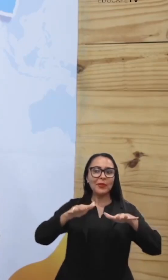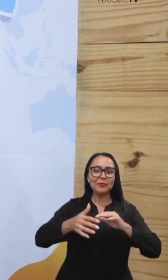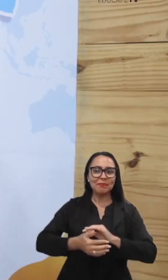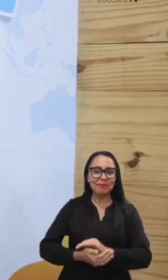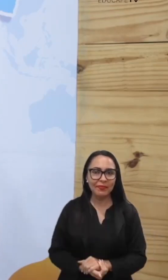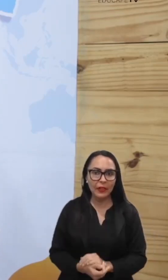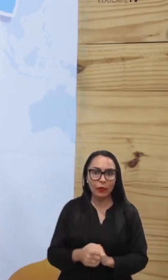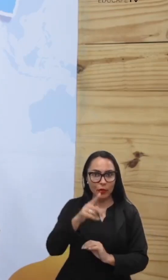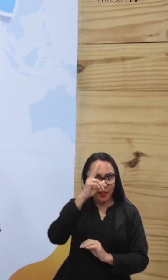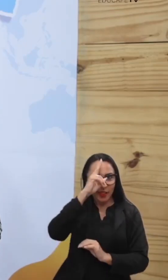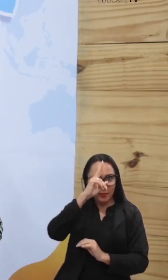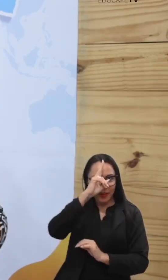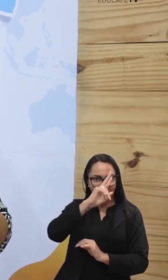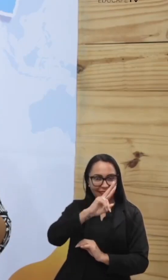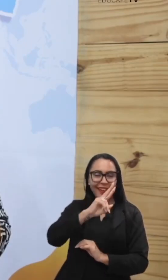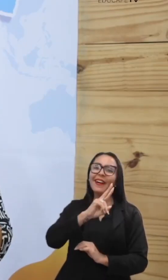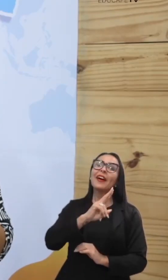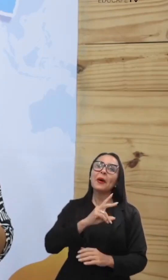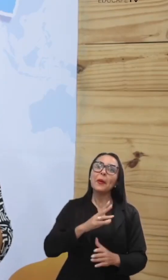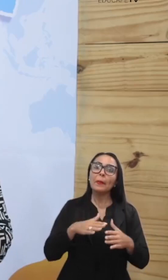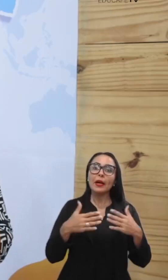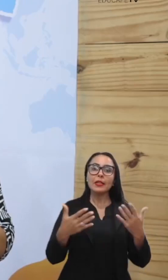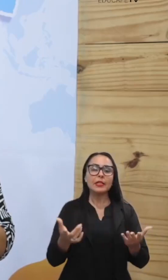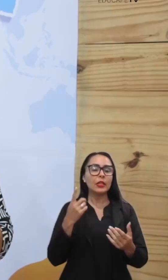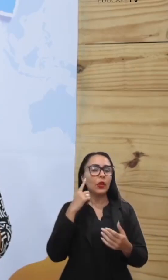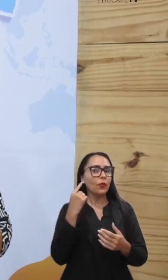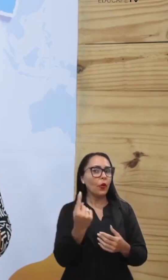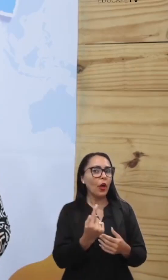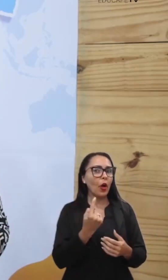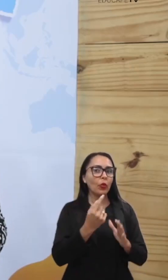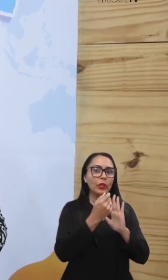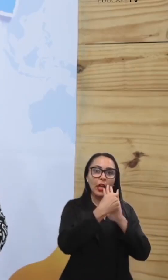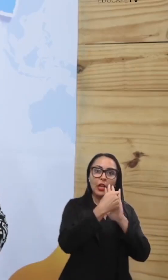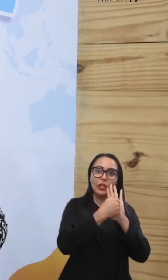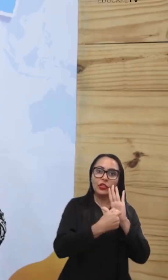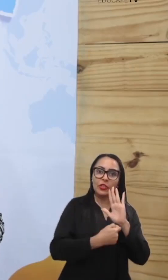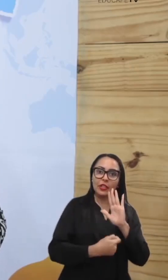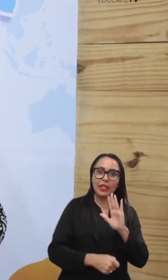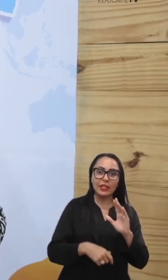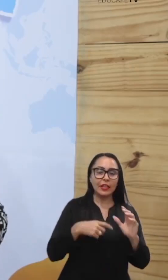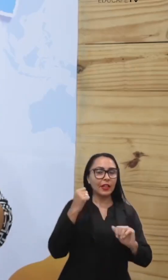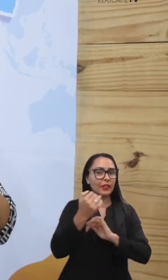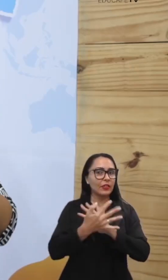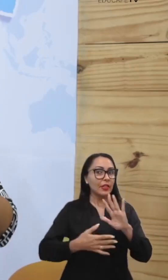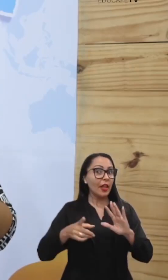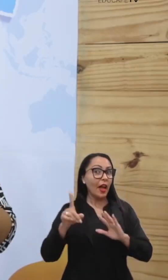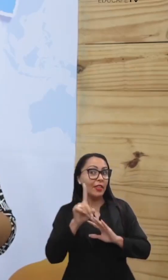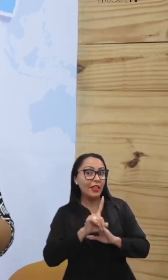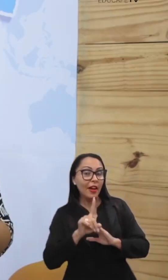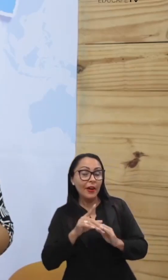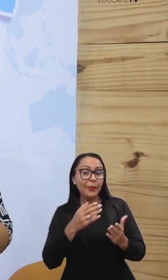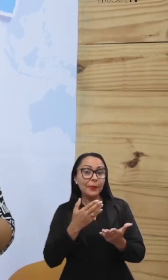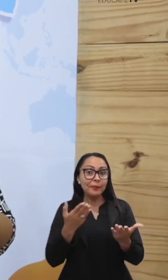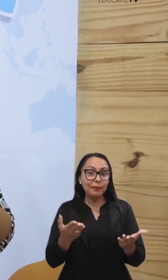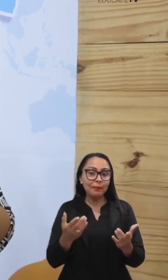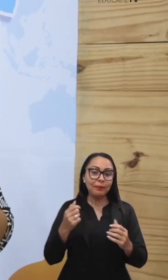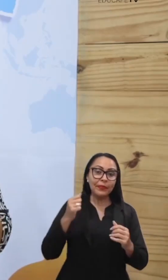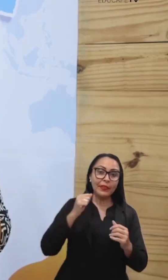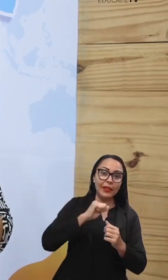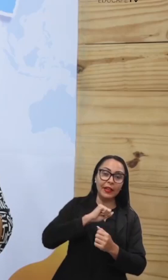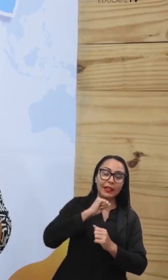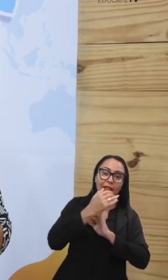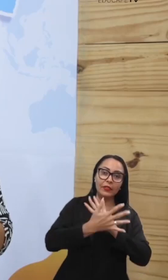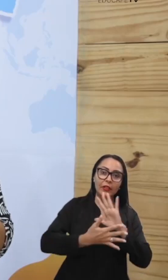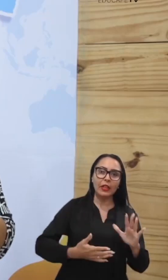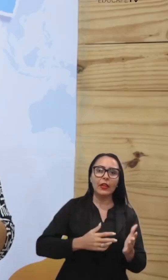coreografias. Você está lembrado? Mas essa não foi a única escrita da língua de sinais não, viu? A língua de sinais